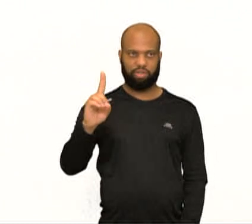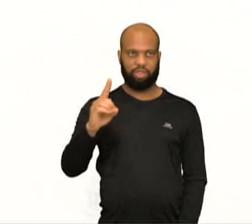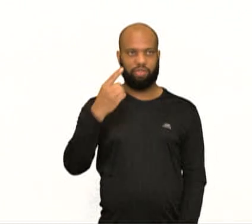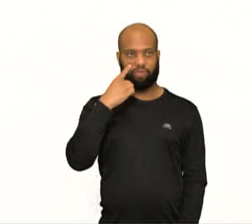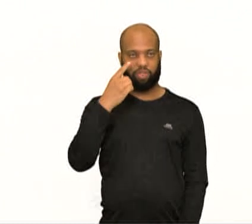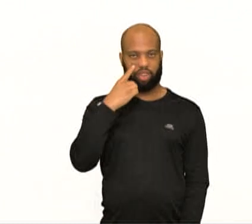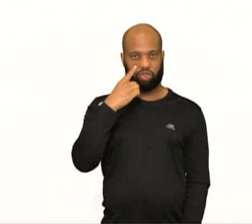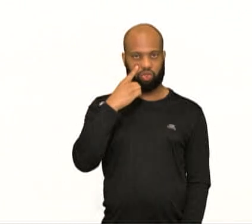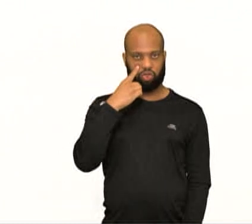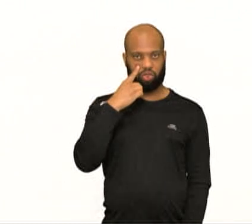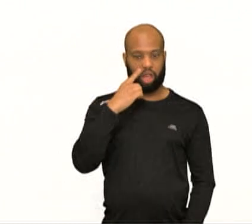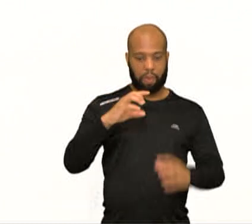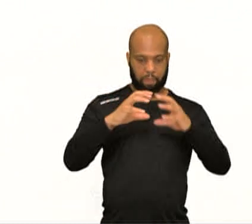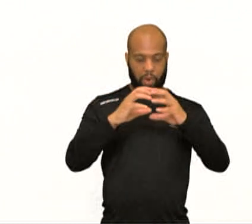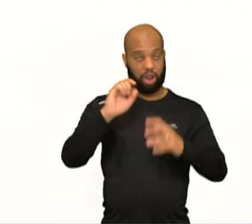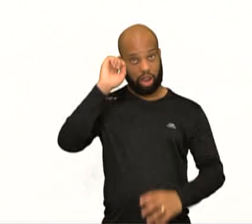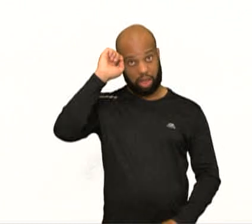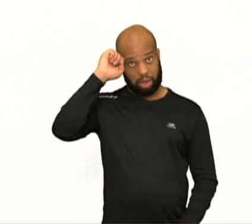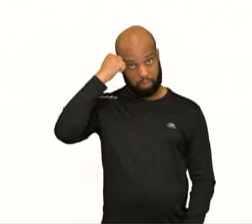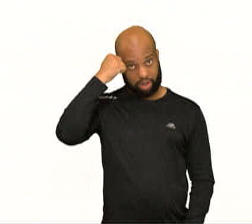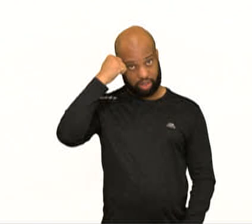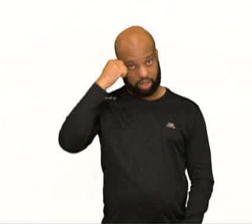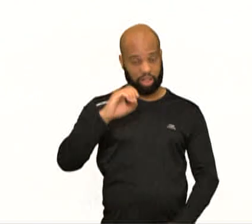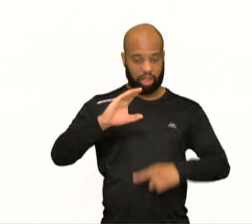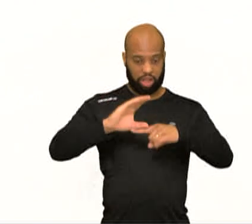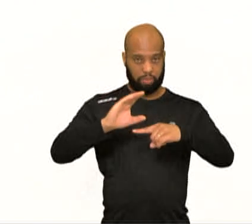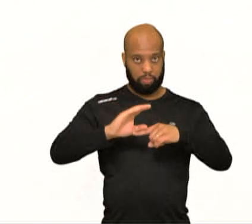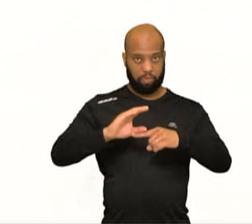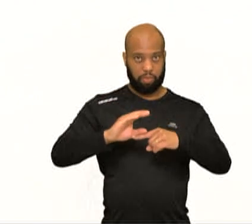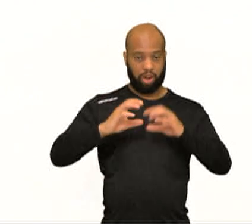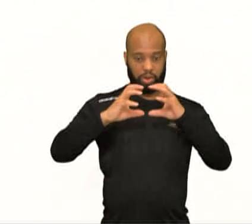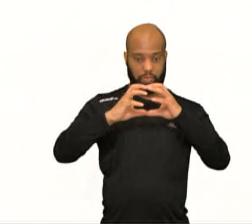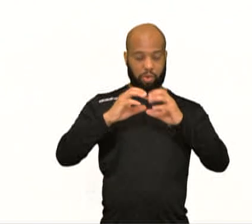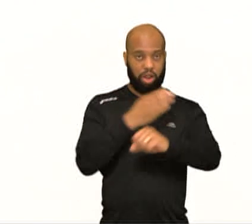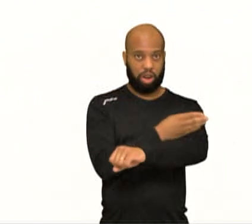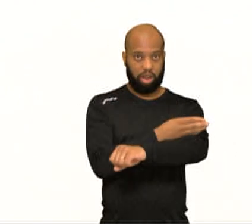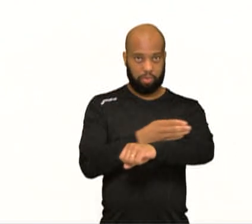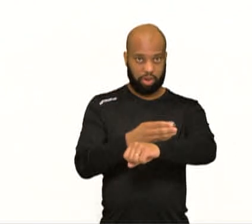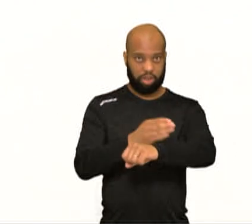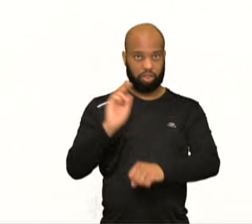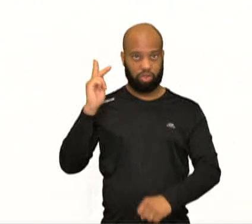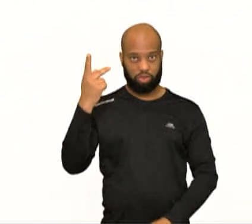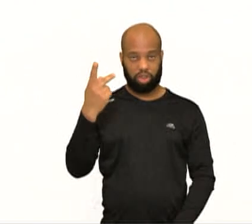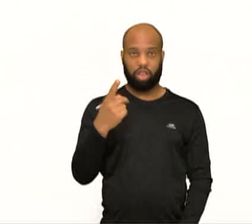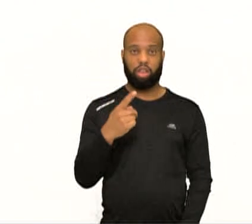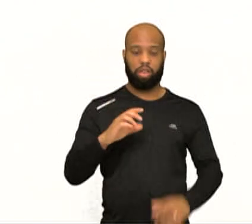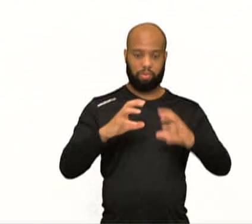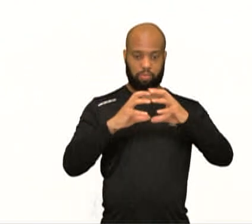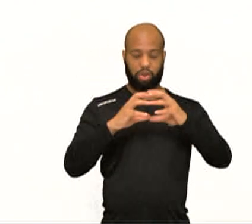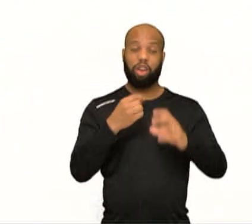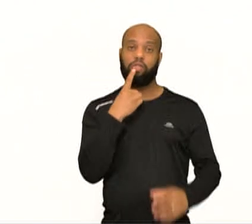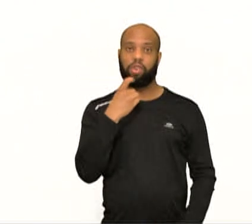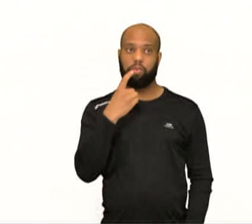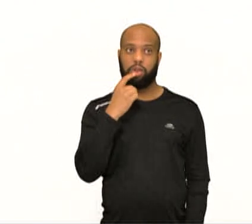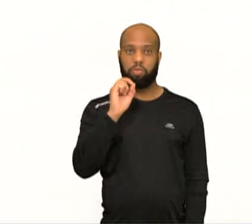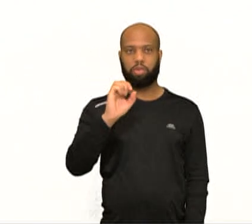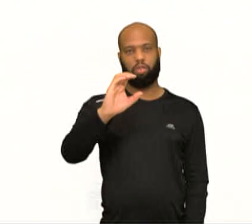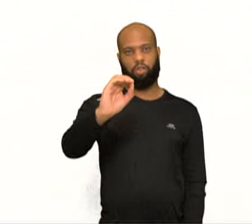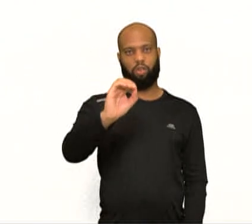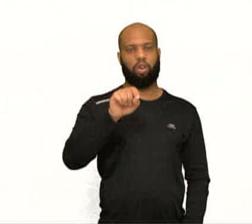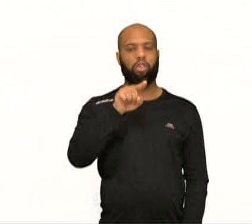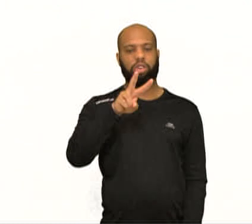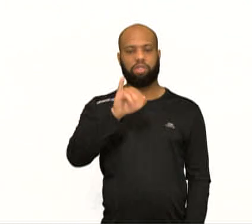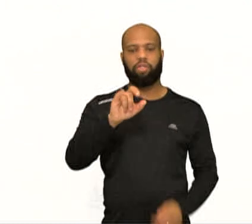as bolinhas pretas carbonos, as brancas hidrogênio, a vermelha oxigênio. Você vai representar a